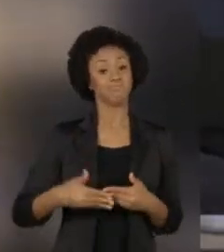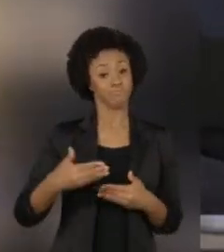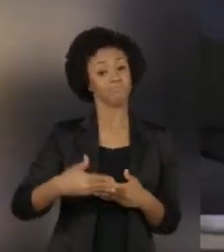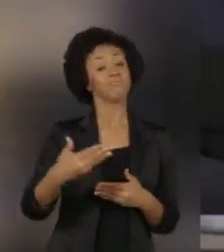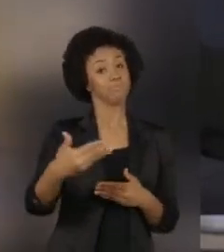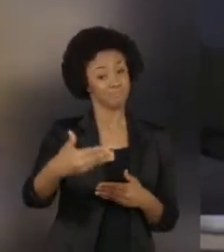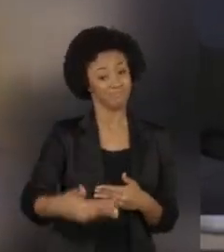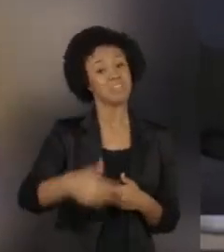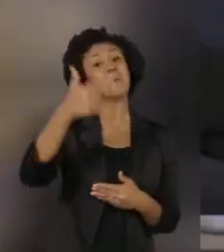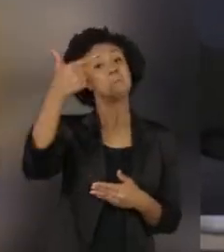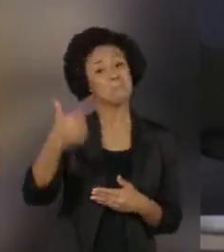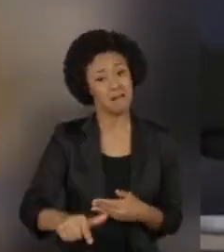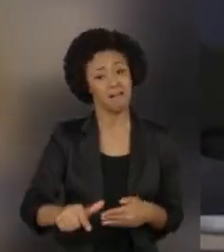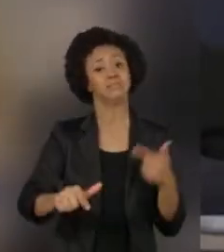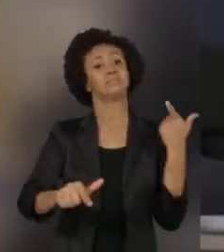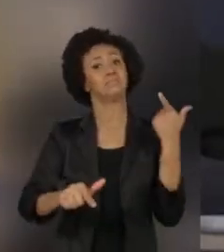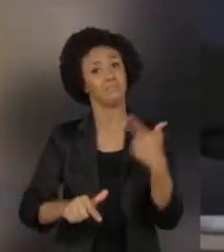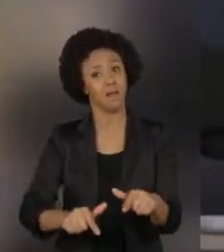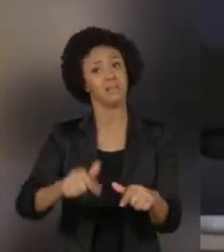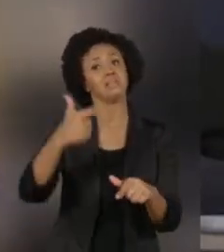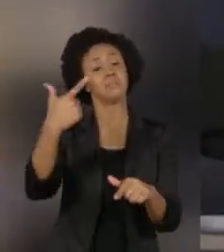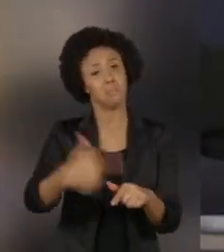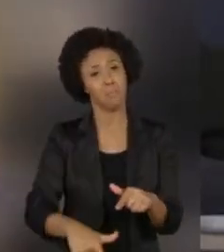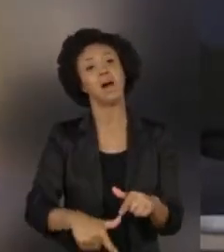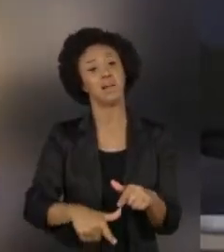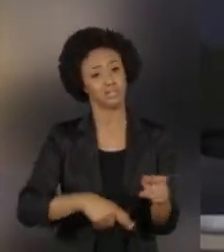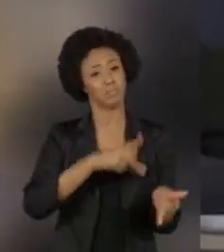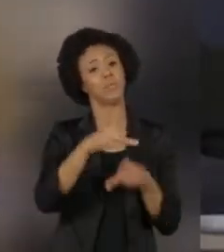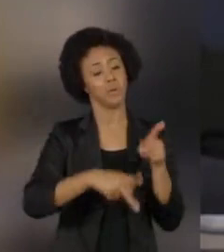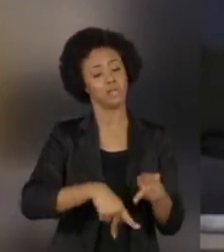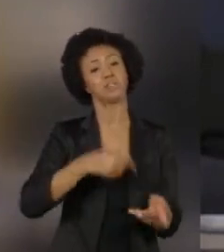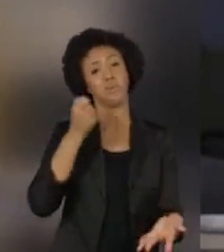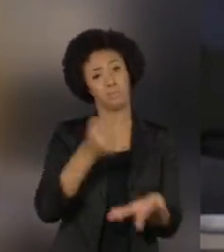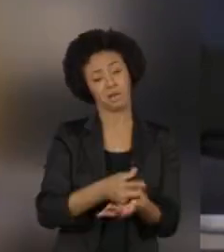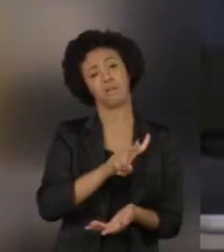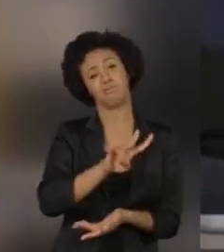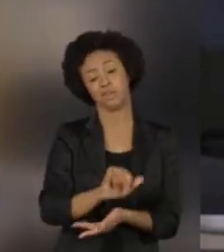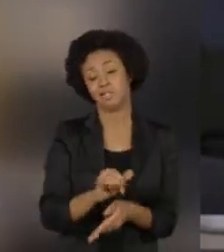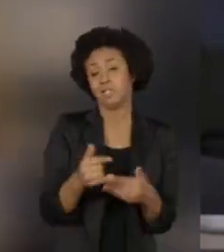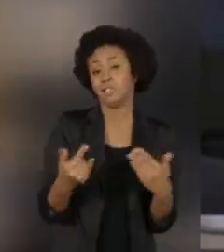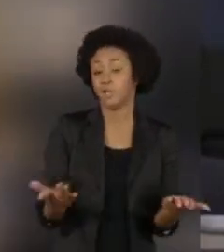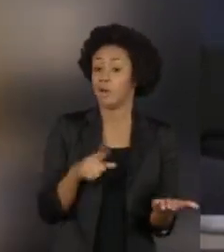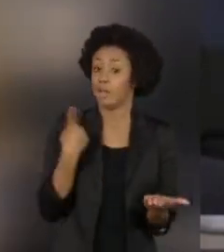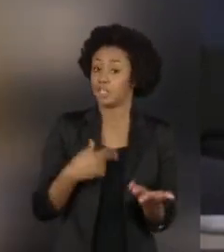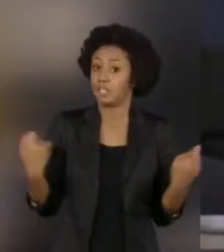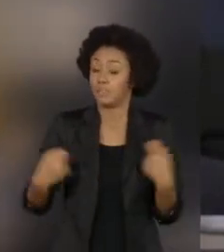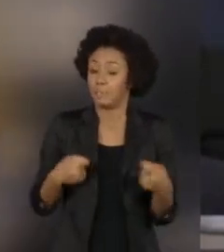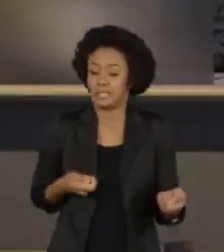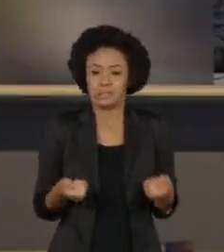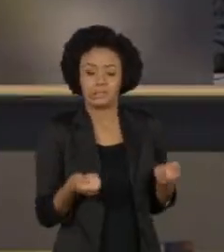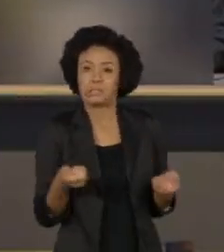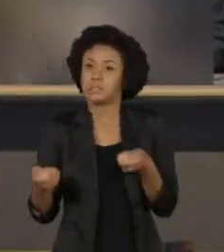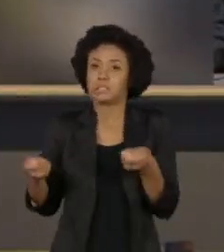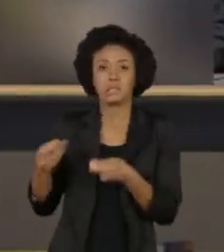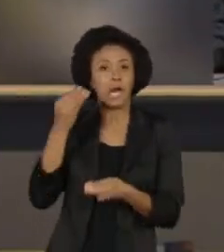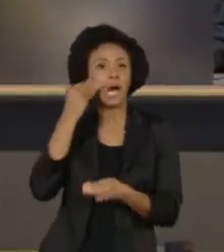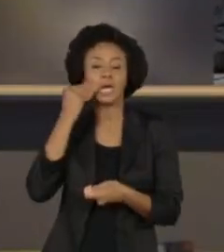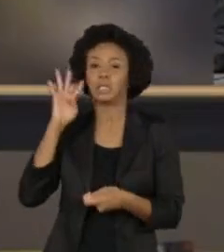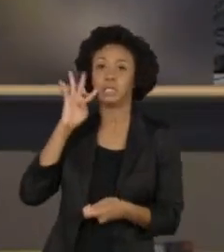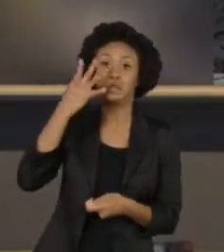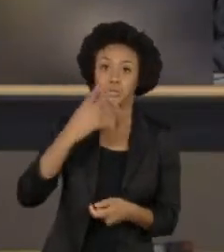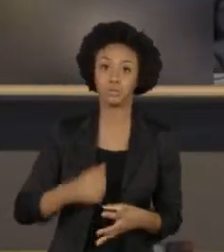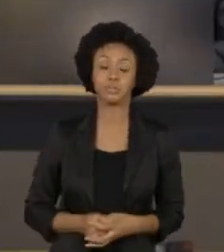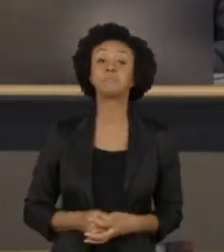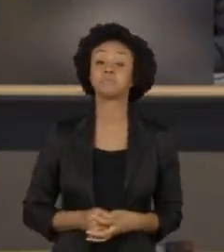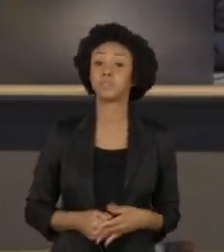pressão, portanto, sobre a tarifa do consumidor e a gente tem, portanto, que agir para resolver isso. O novo